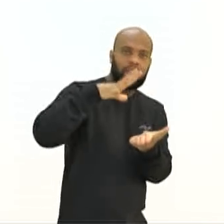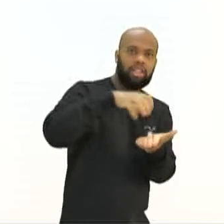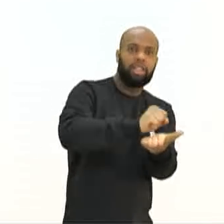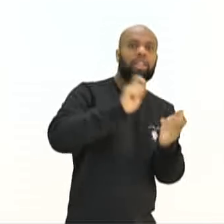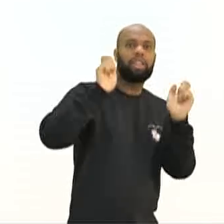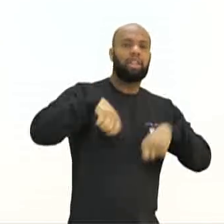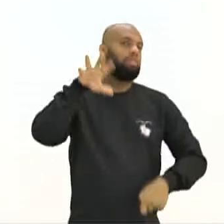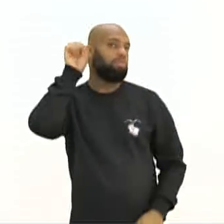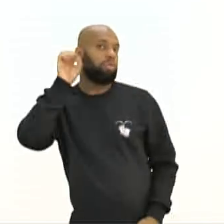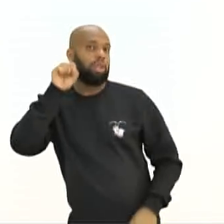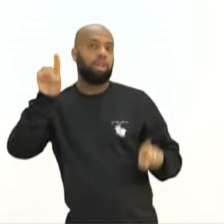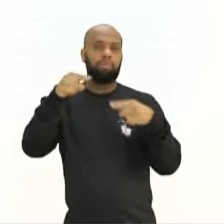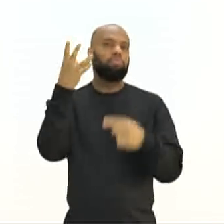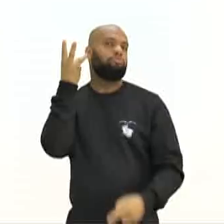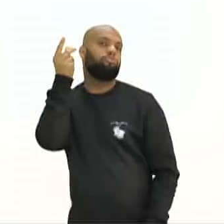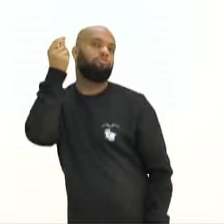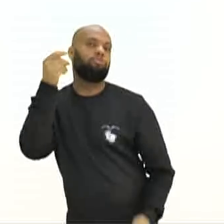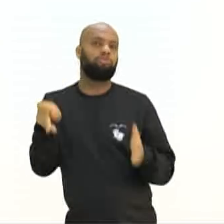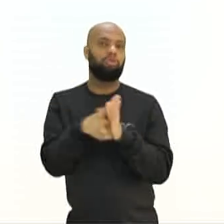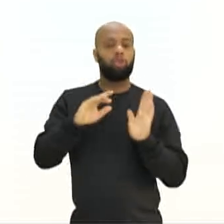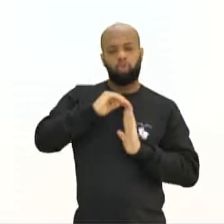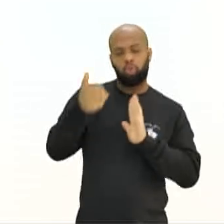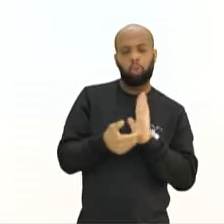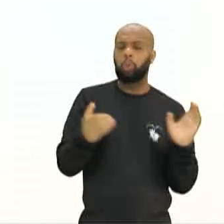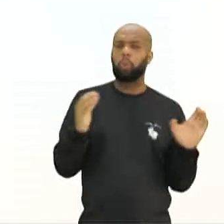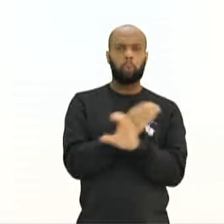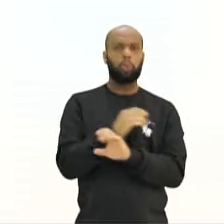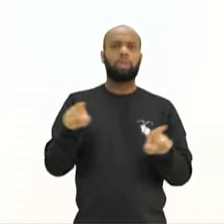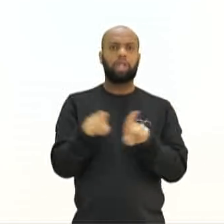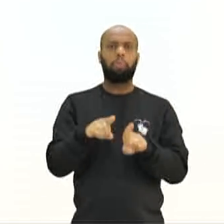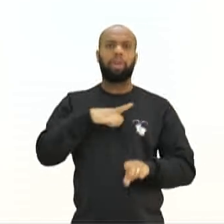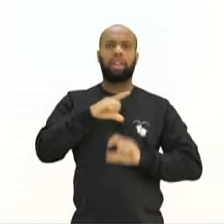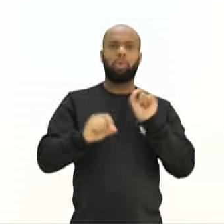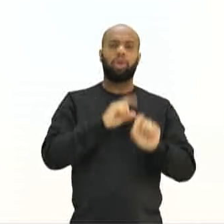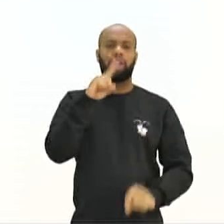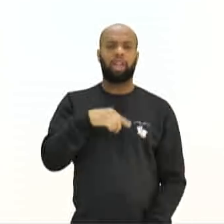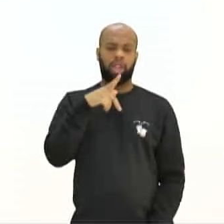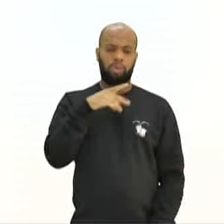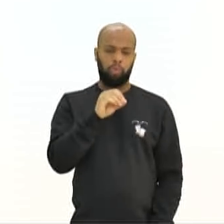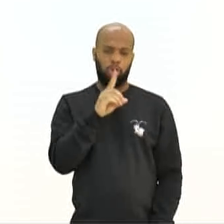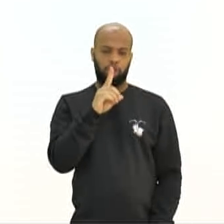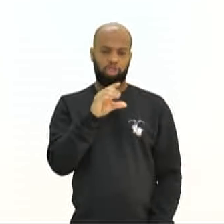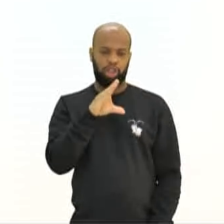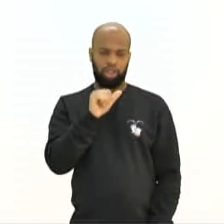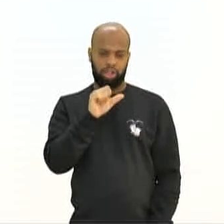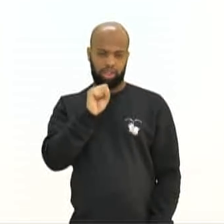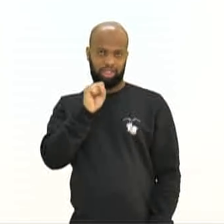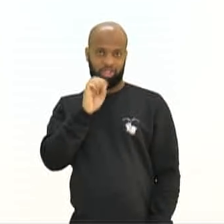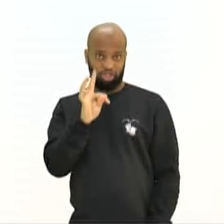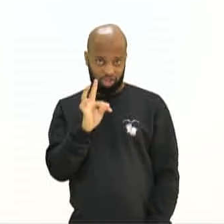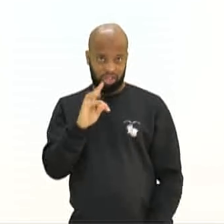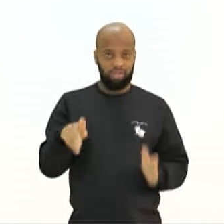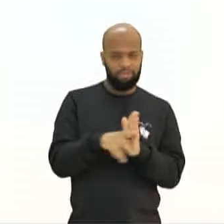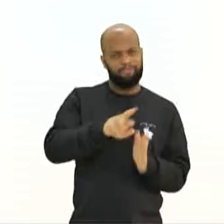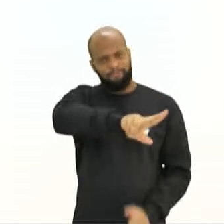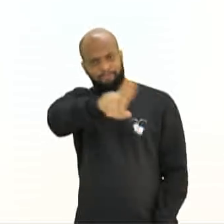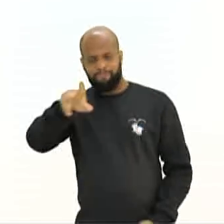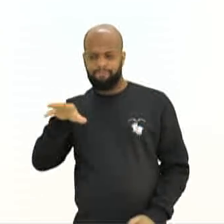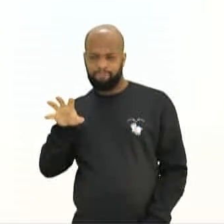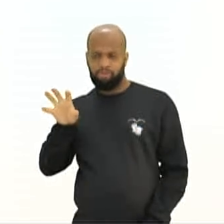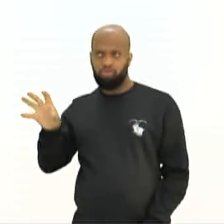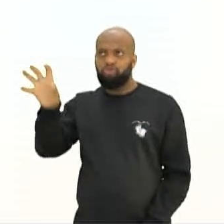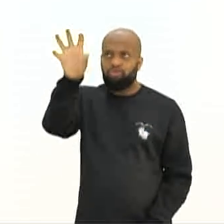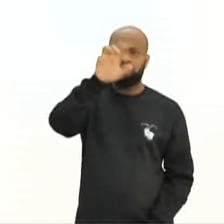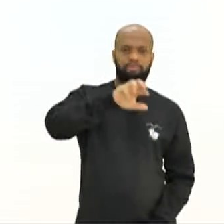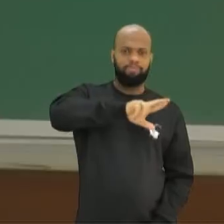ouvir músicas, álbuns na íntegra e também podcasts orientados a diferentes nichos. Então, lembram que lá